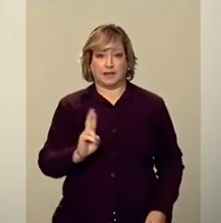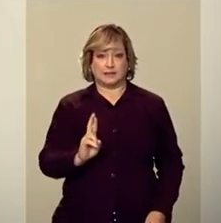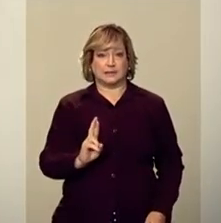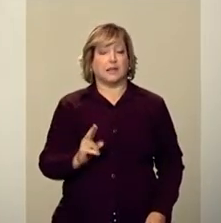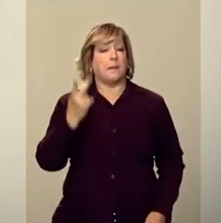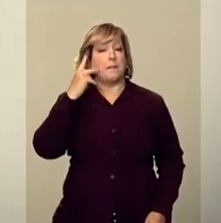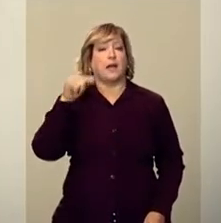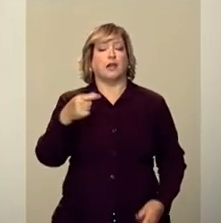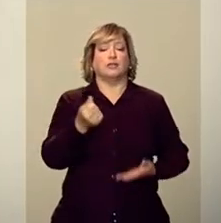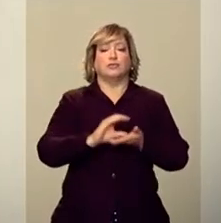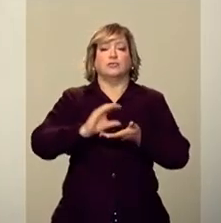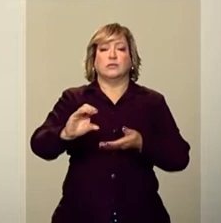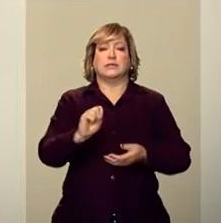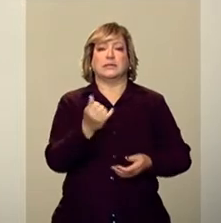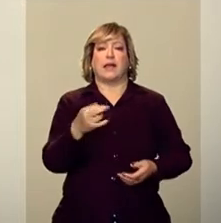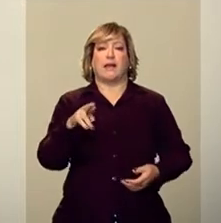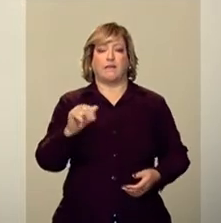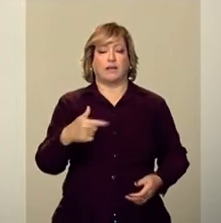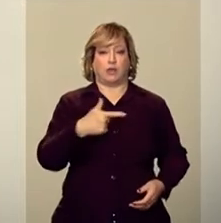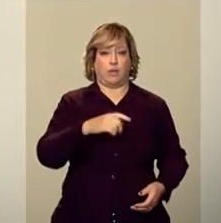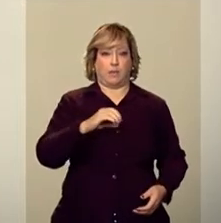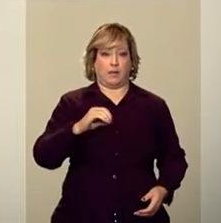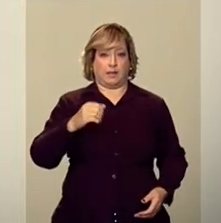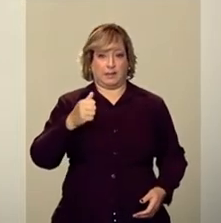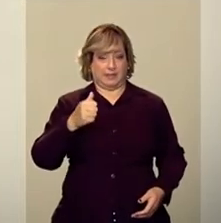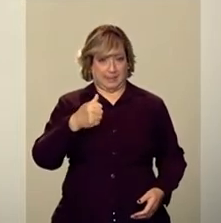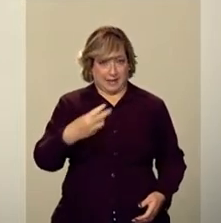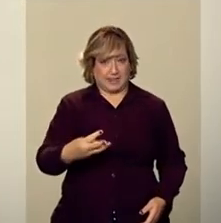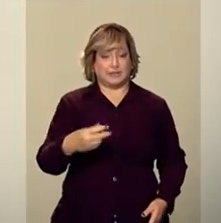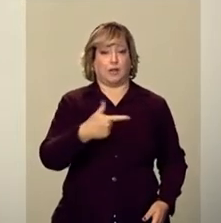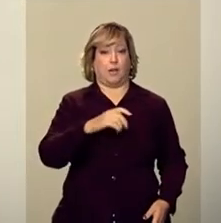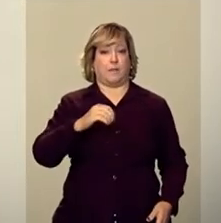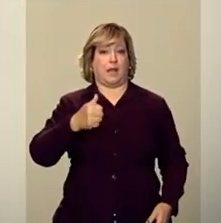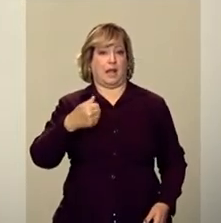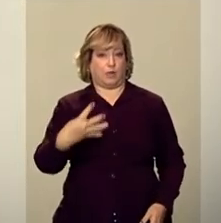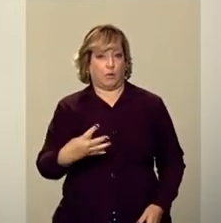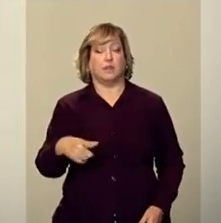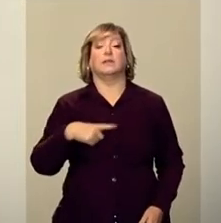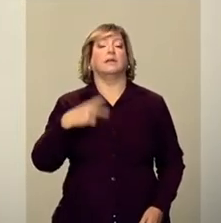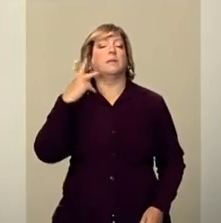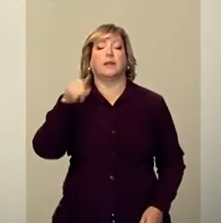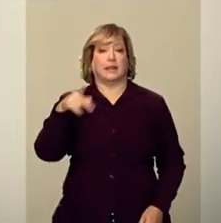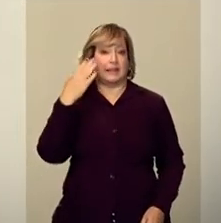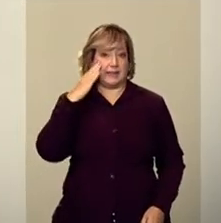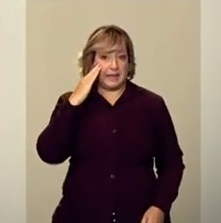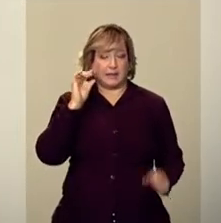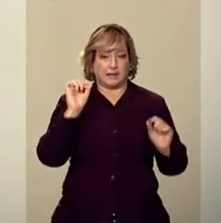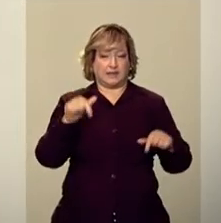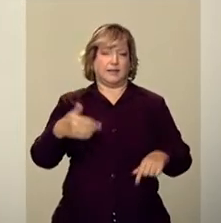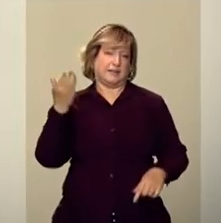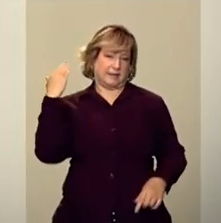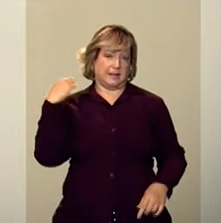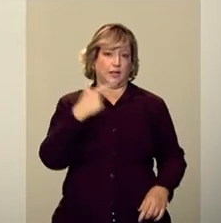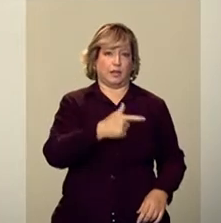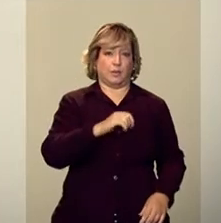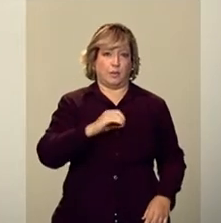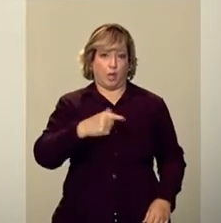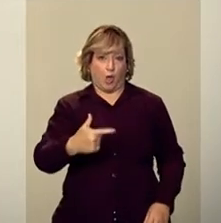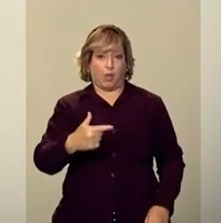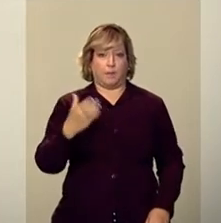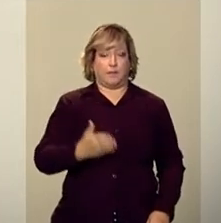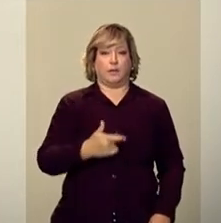para financiar a safra de 2013 e 2014 para você ter uma ideia Luciano em 2002